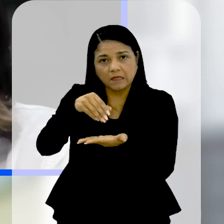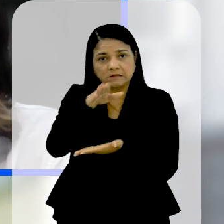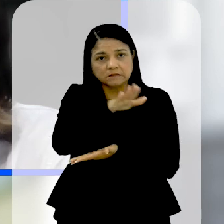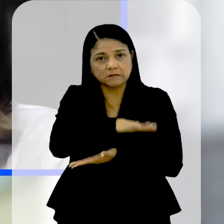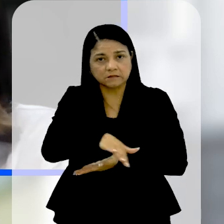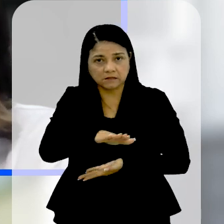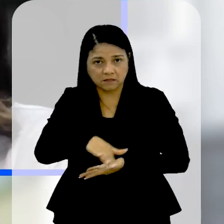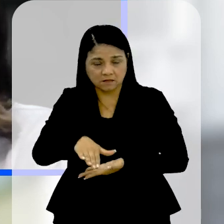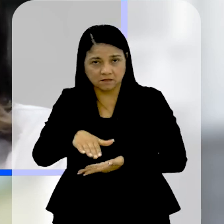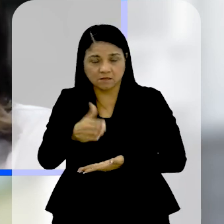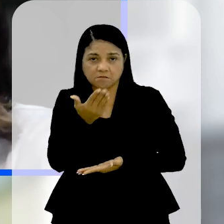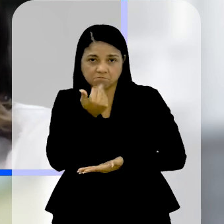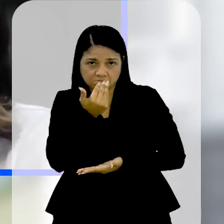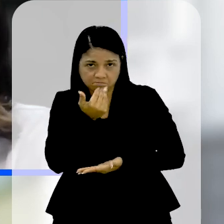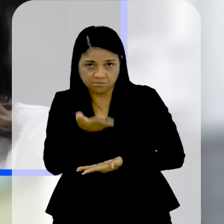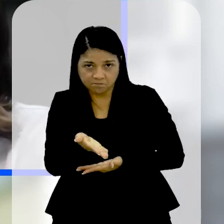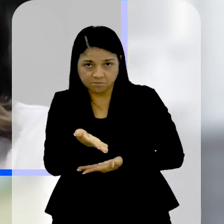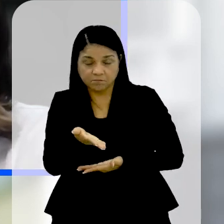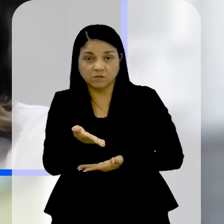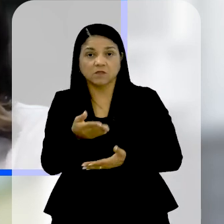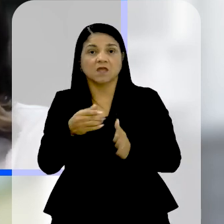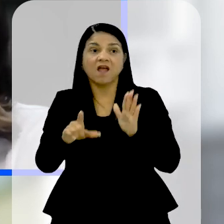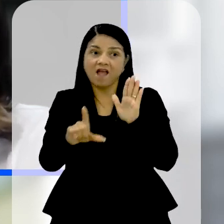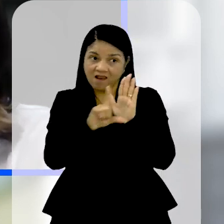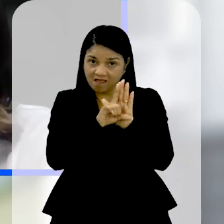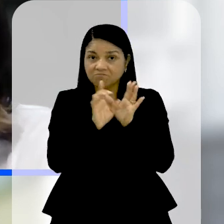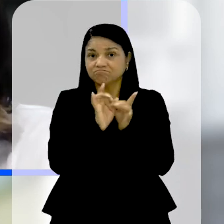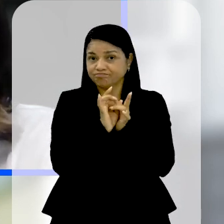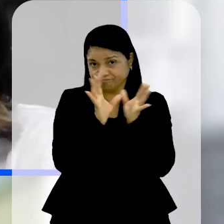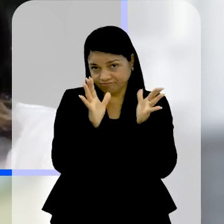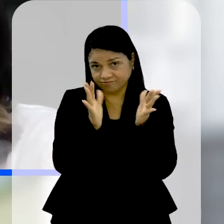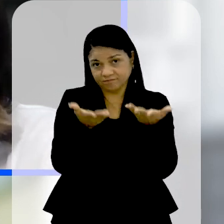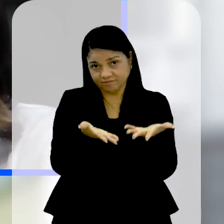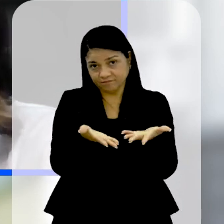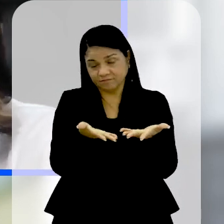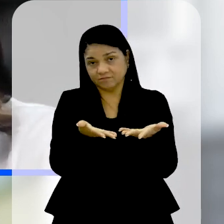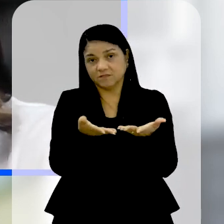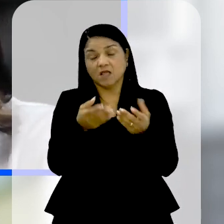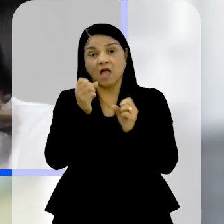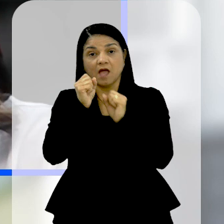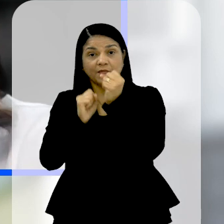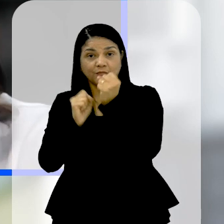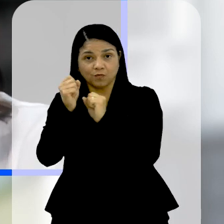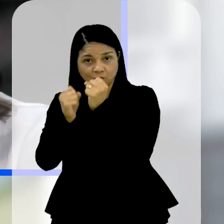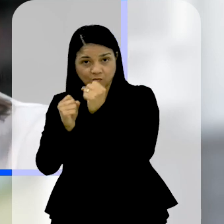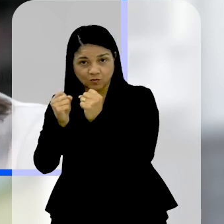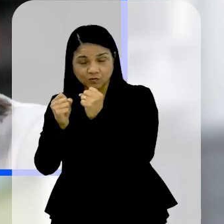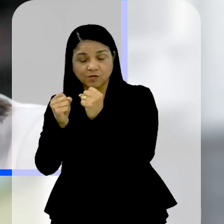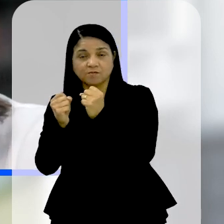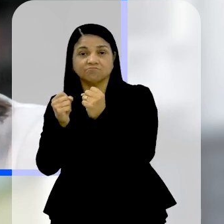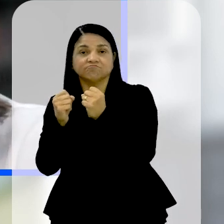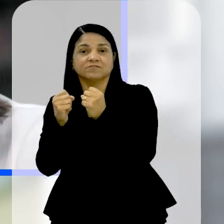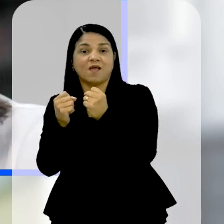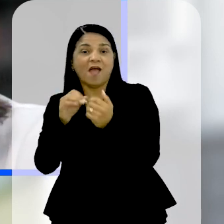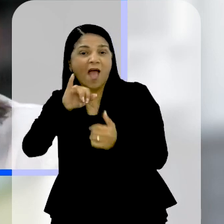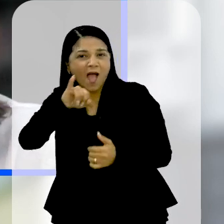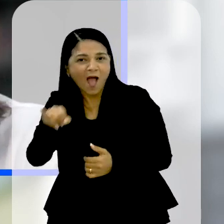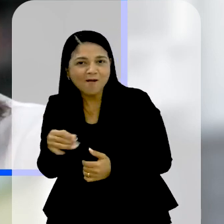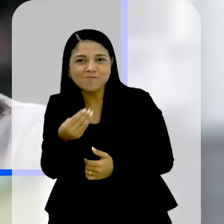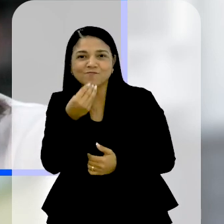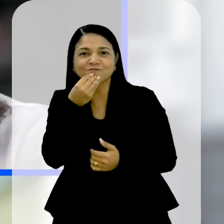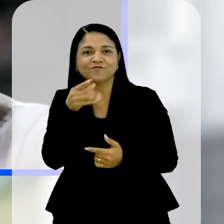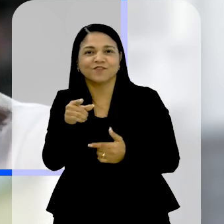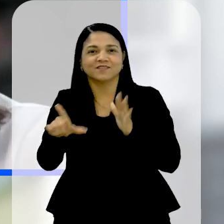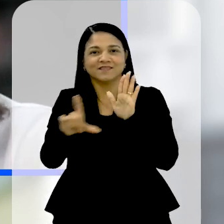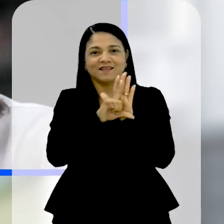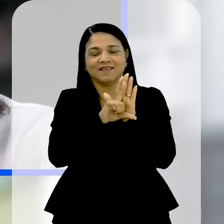infantis. Tá? Então, a nossa legislação permite isso. E aí, a indústria aproveita essa brecha